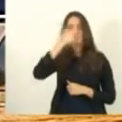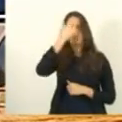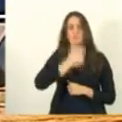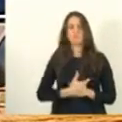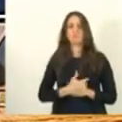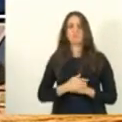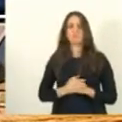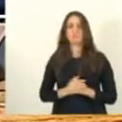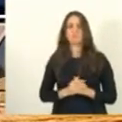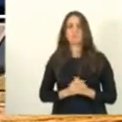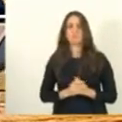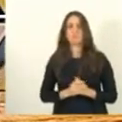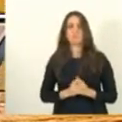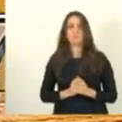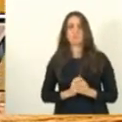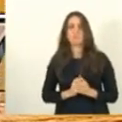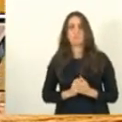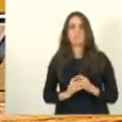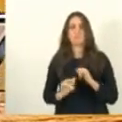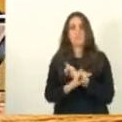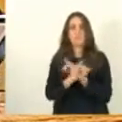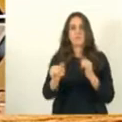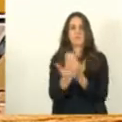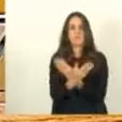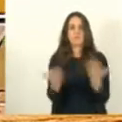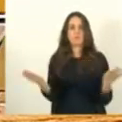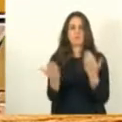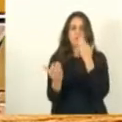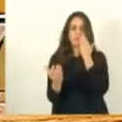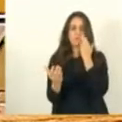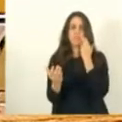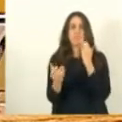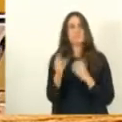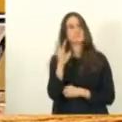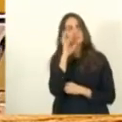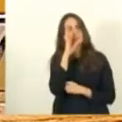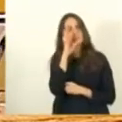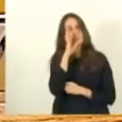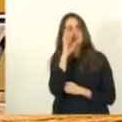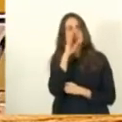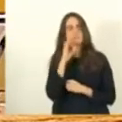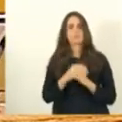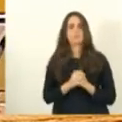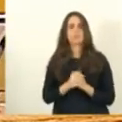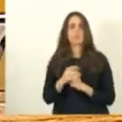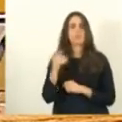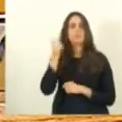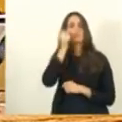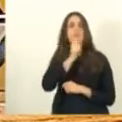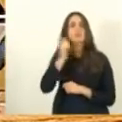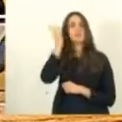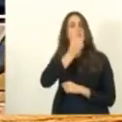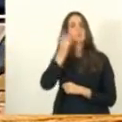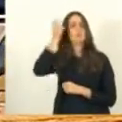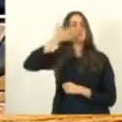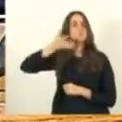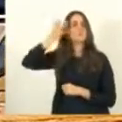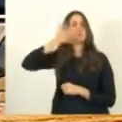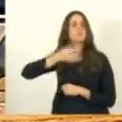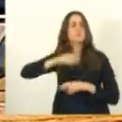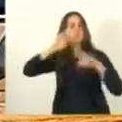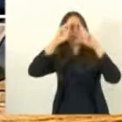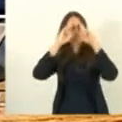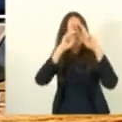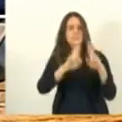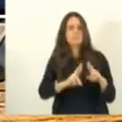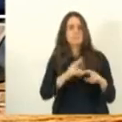dirijo a todos vocês que souberam ouvir a deputada Irine, souberam